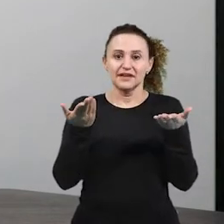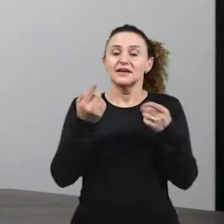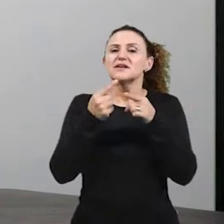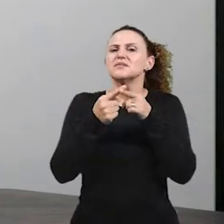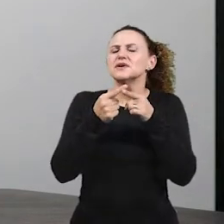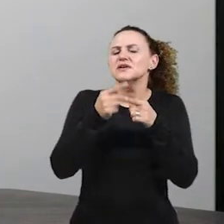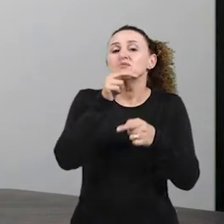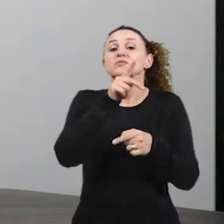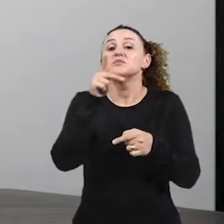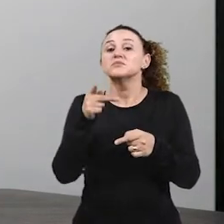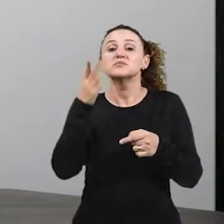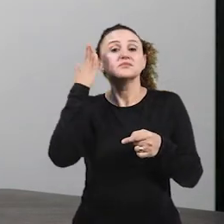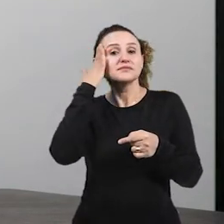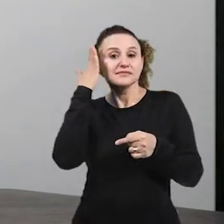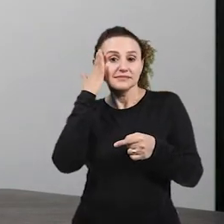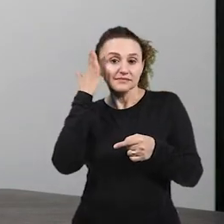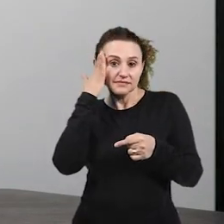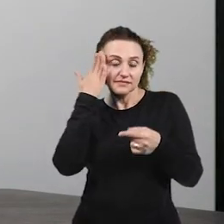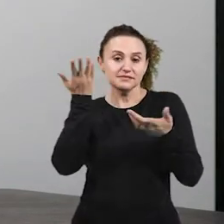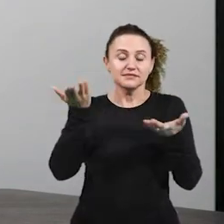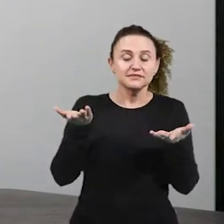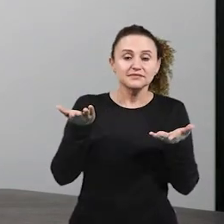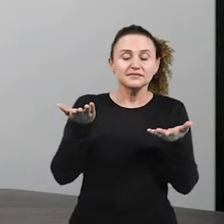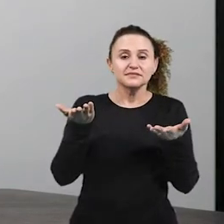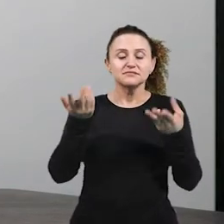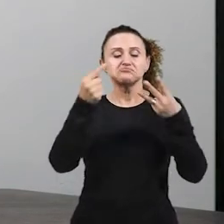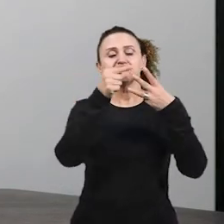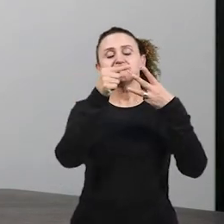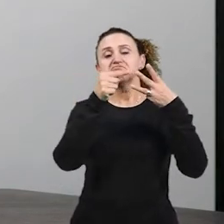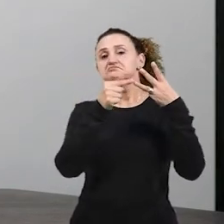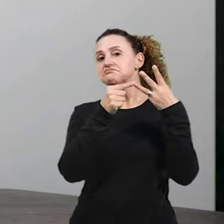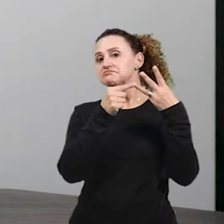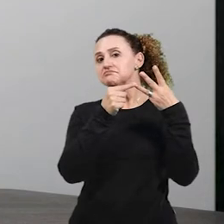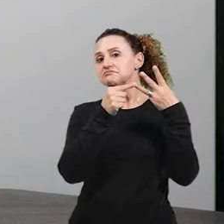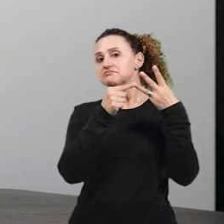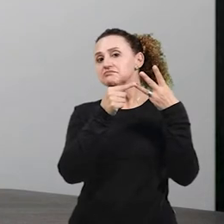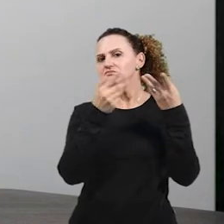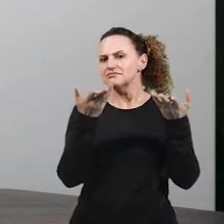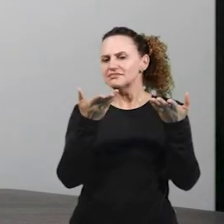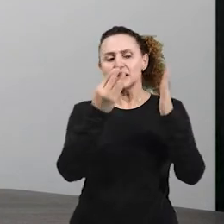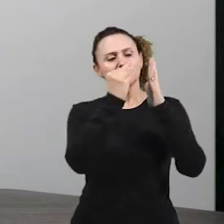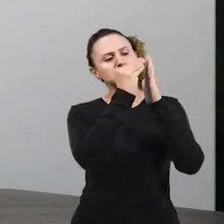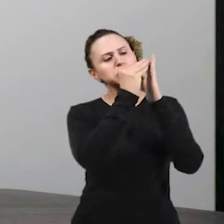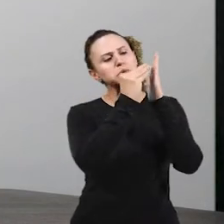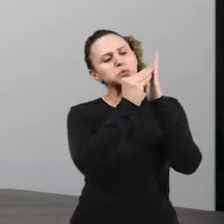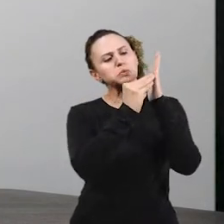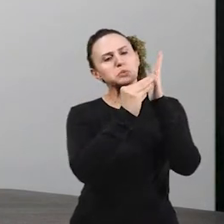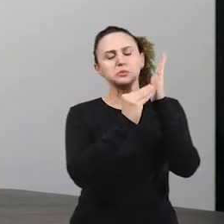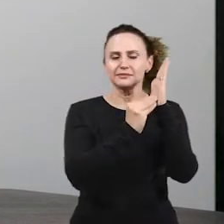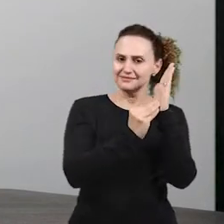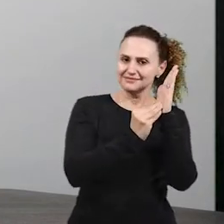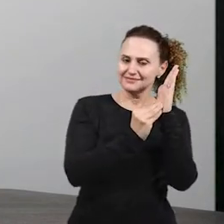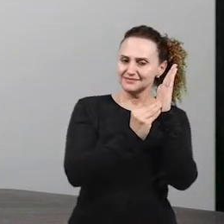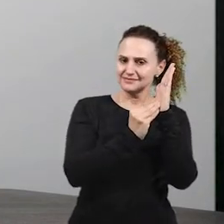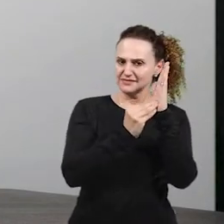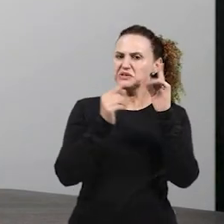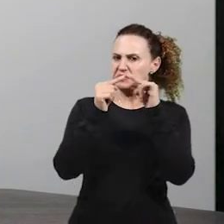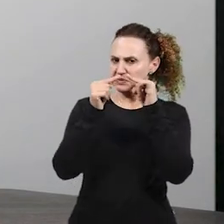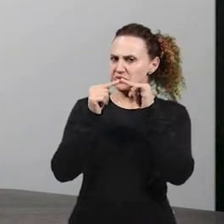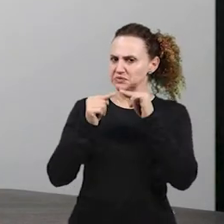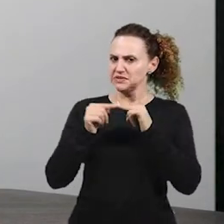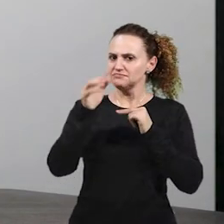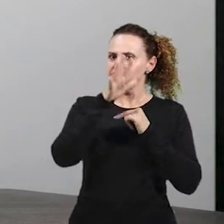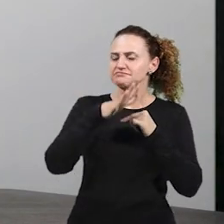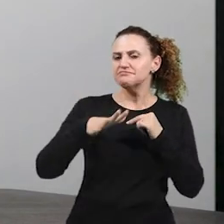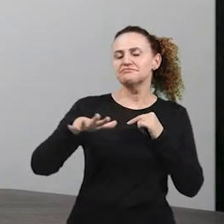um professor saber as G1 e os conteúdos né referentes a